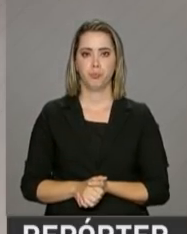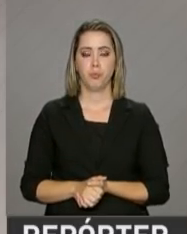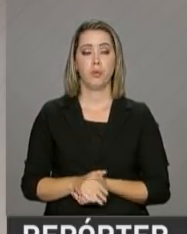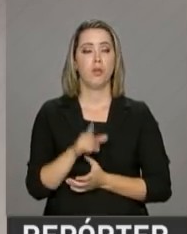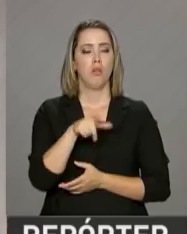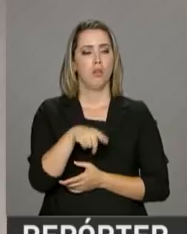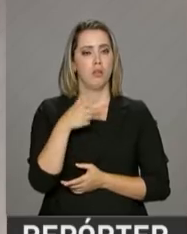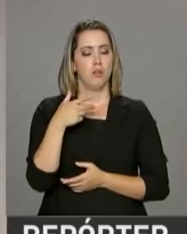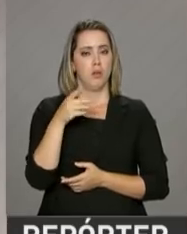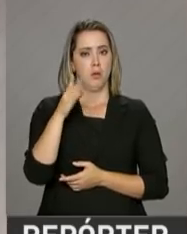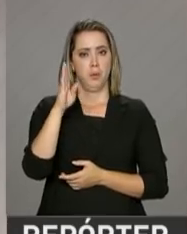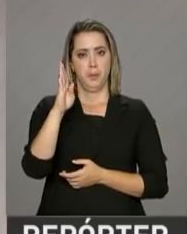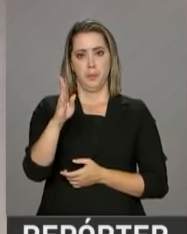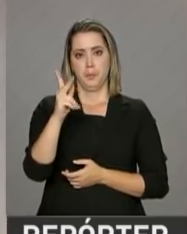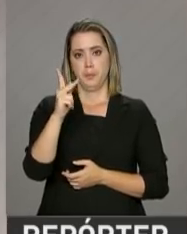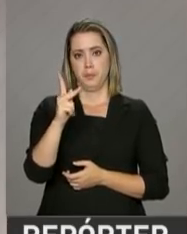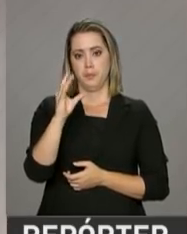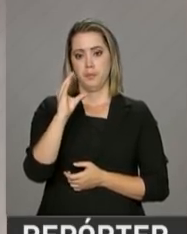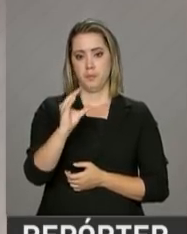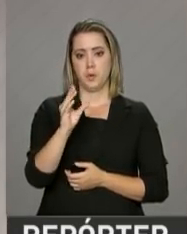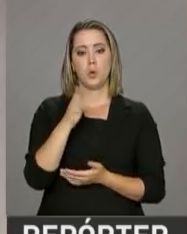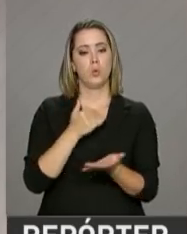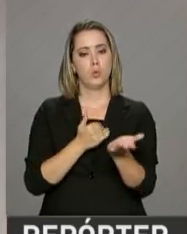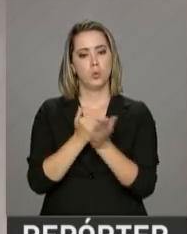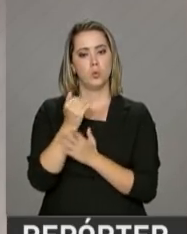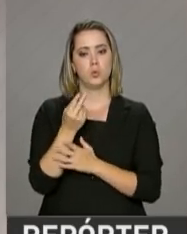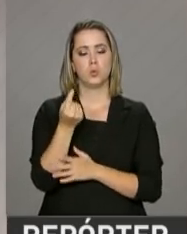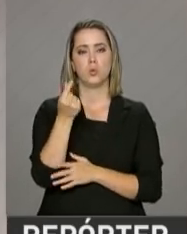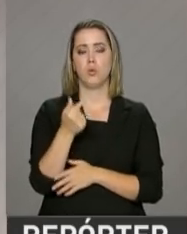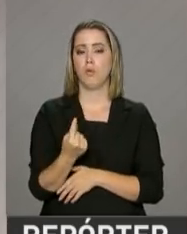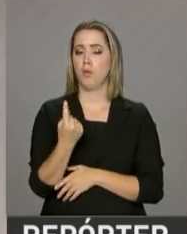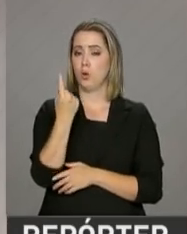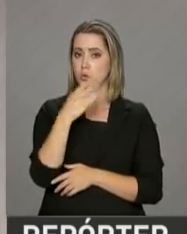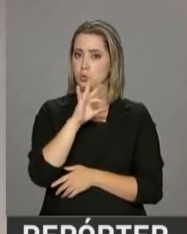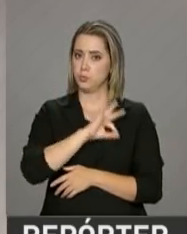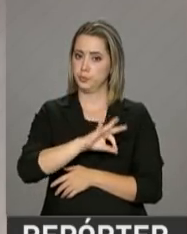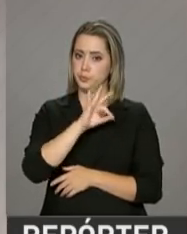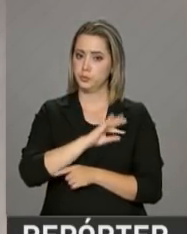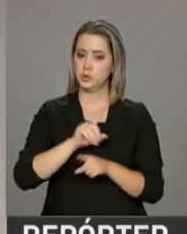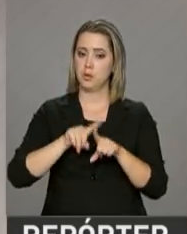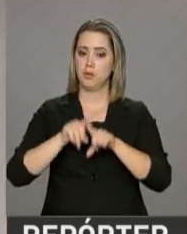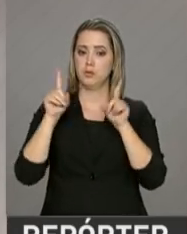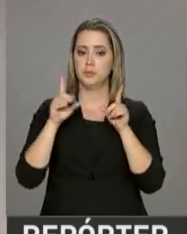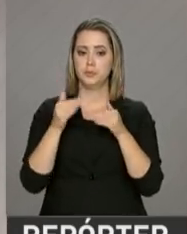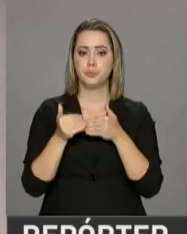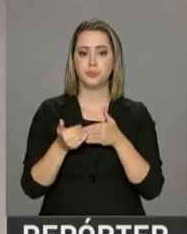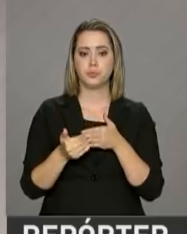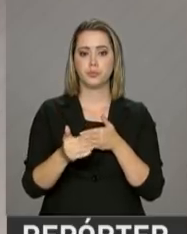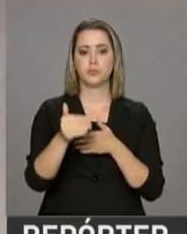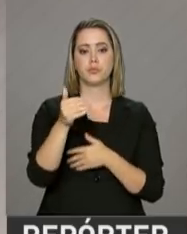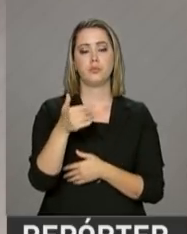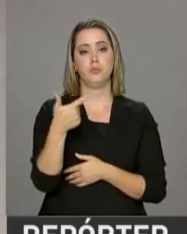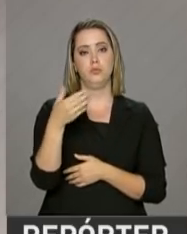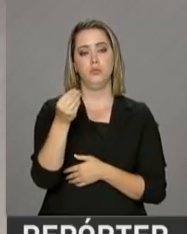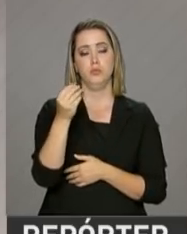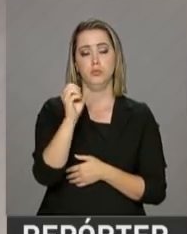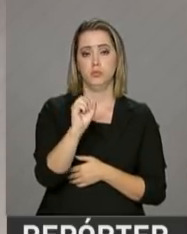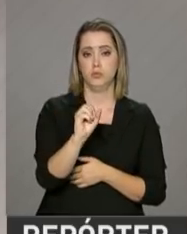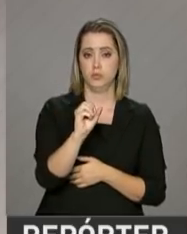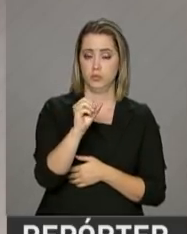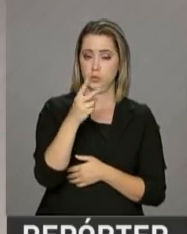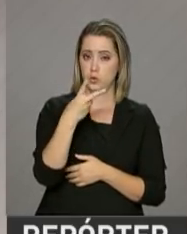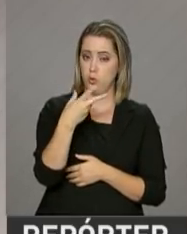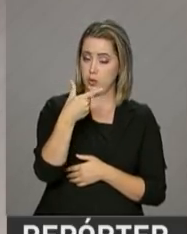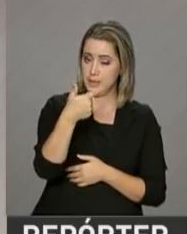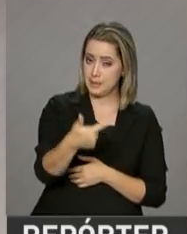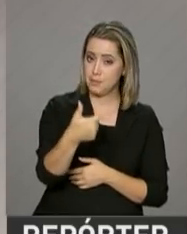benefício de prestação continuada permanece no valor de um salário mínimo Mas a partir de 2020 a Idade para